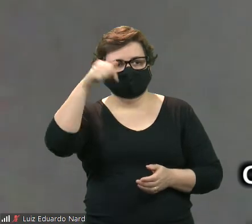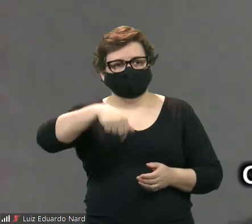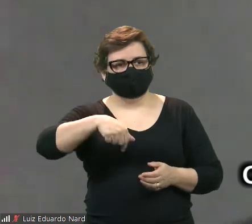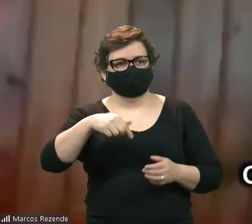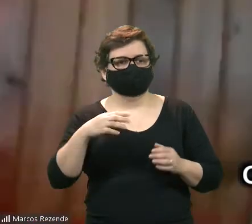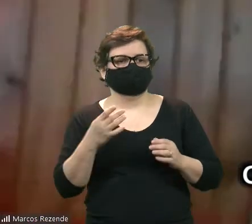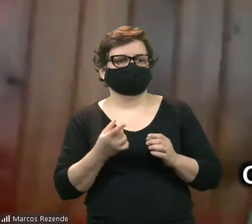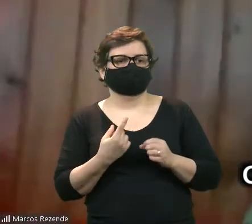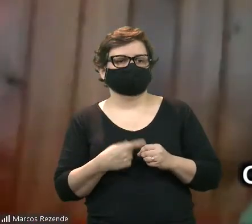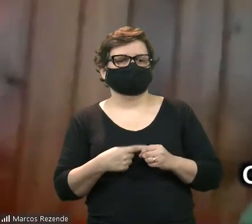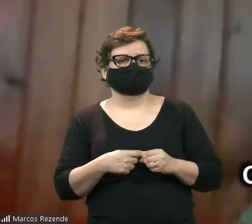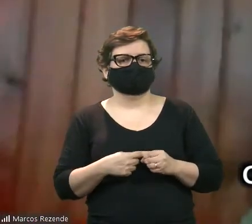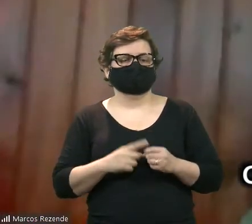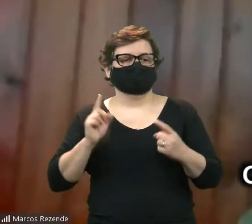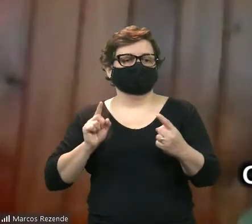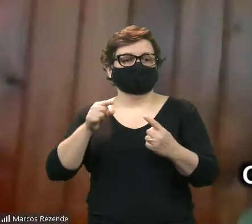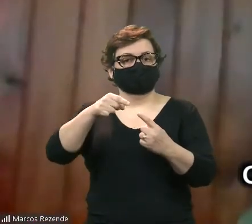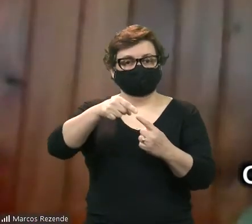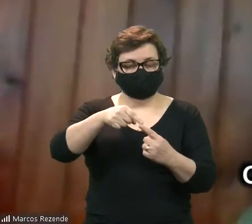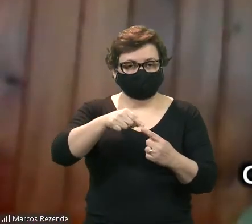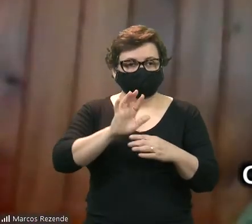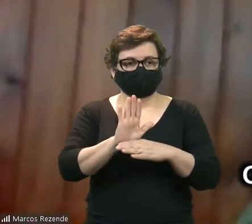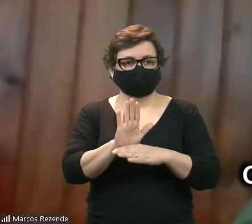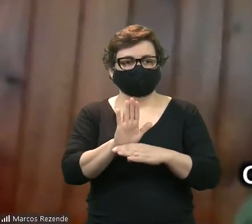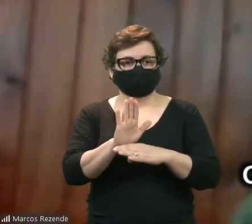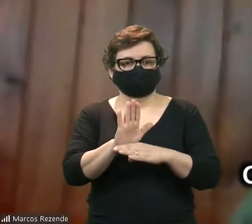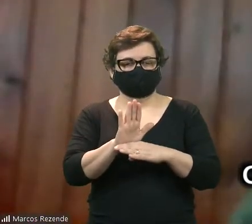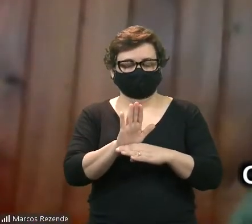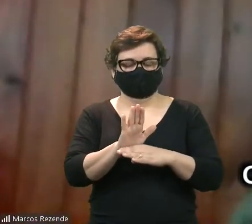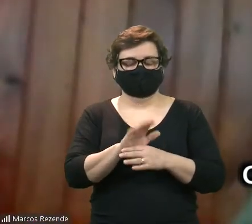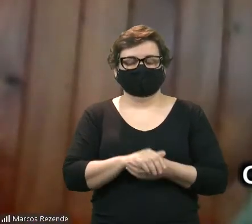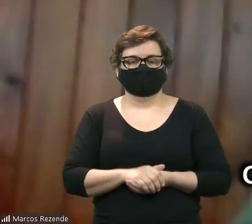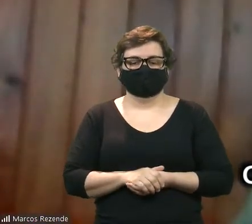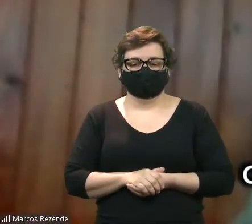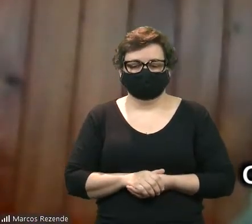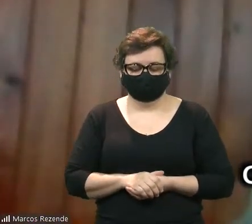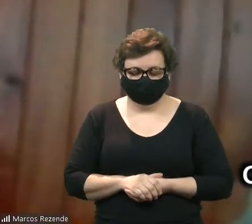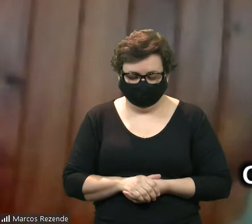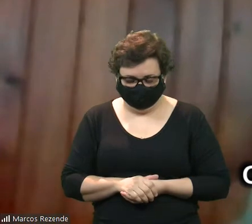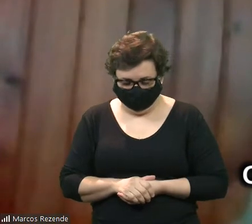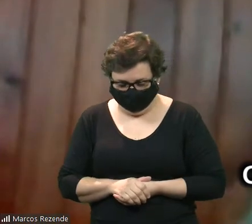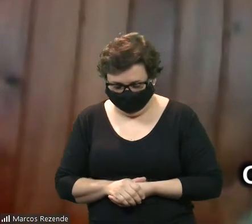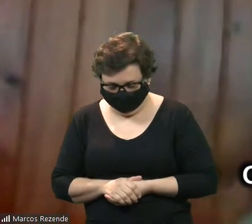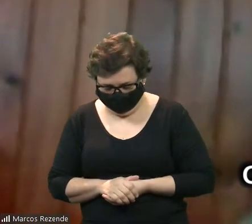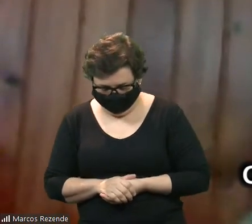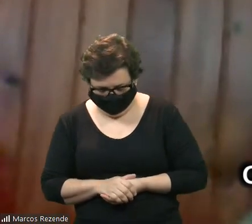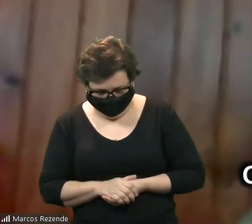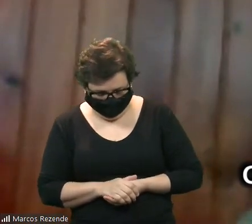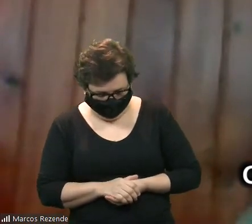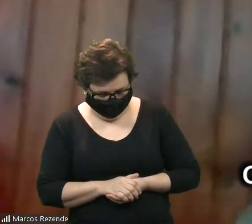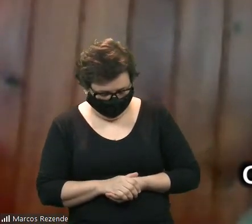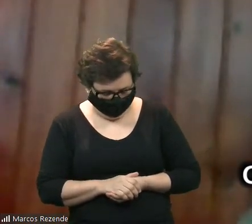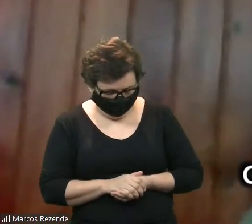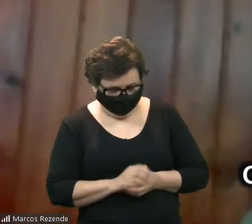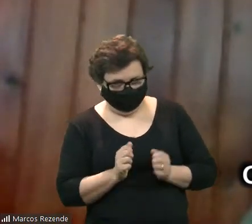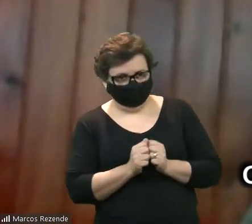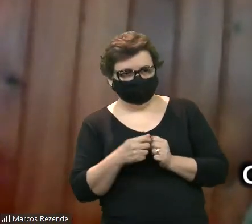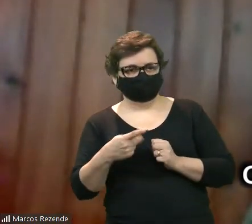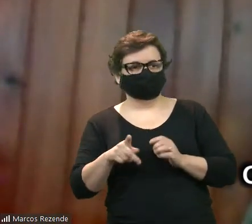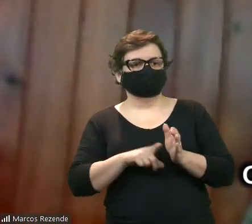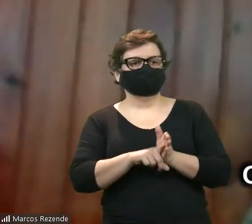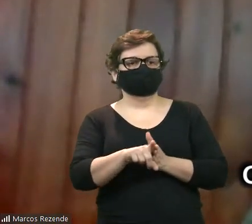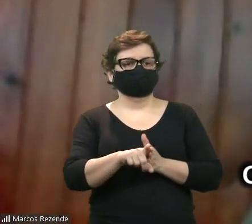O objetivo de contribuir aí, tentar contribuir, vereador Luiz Eduardo Nardi, com o vosso